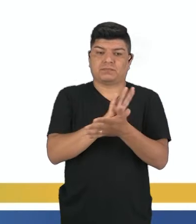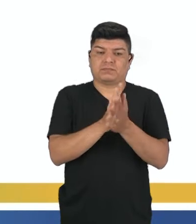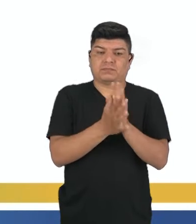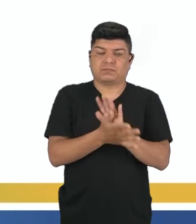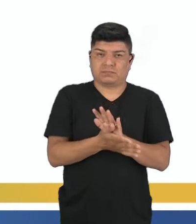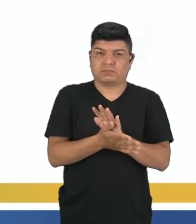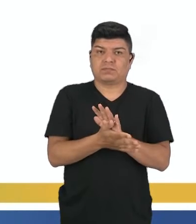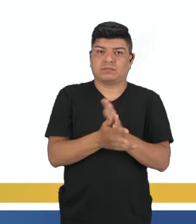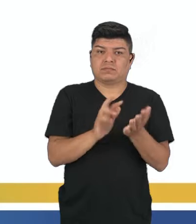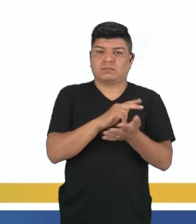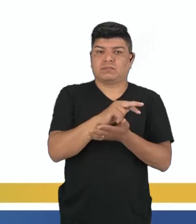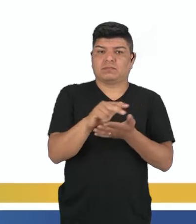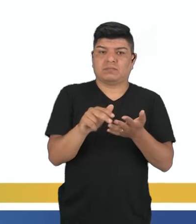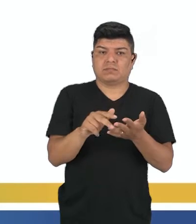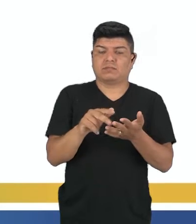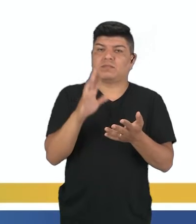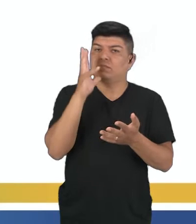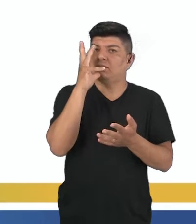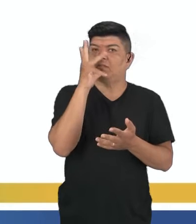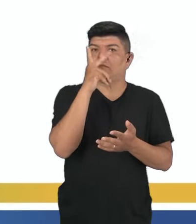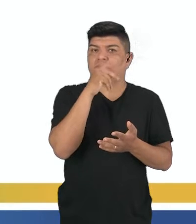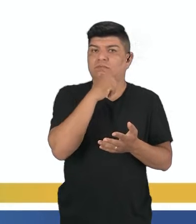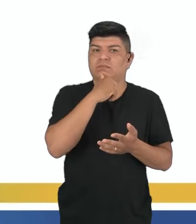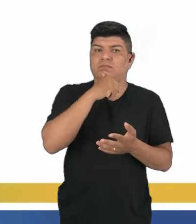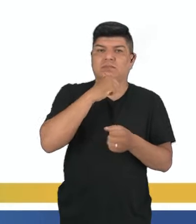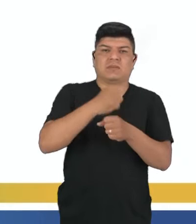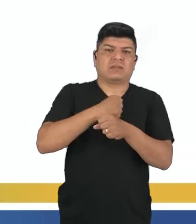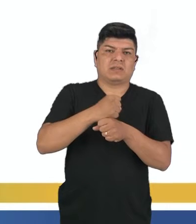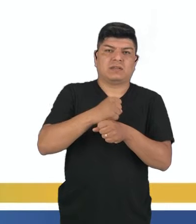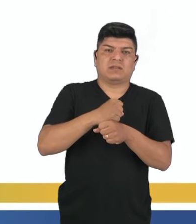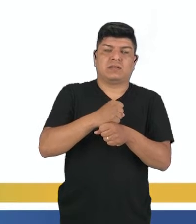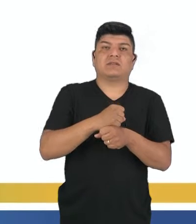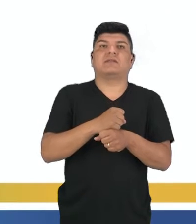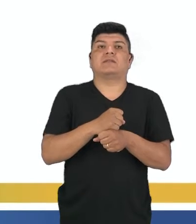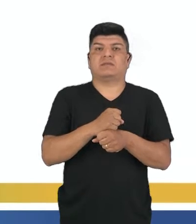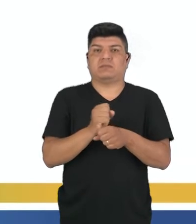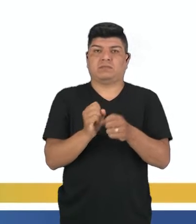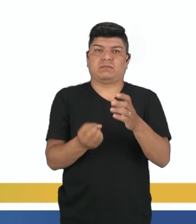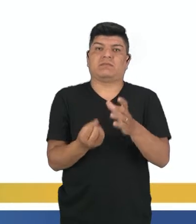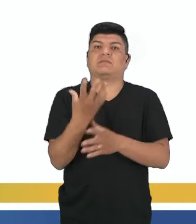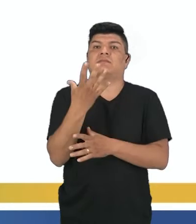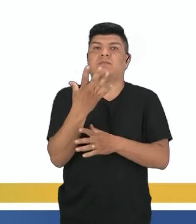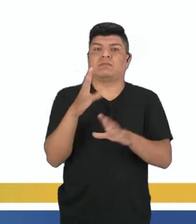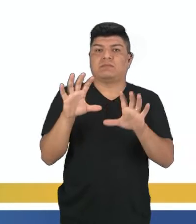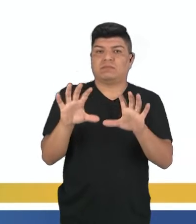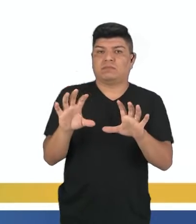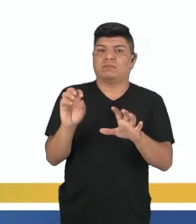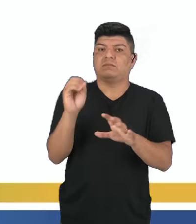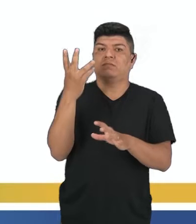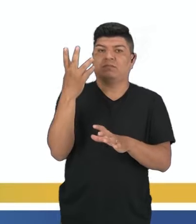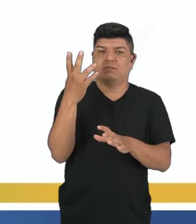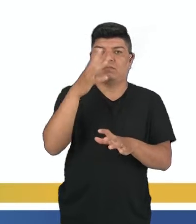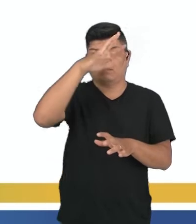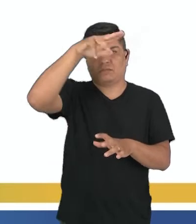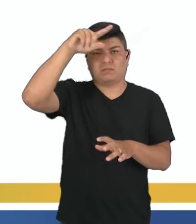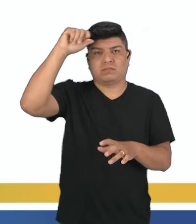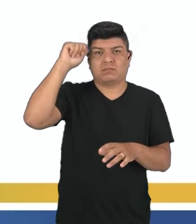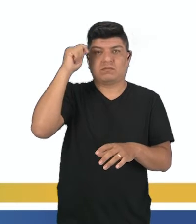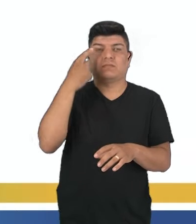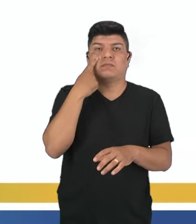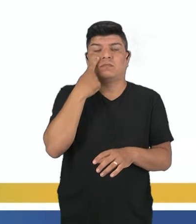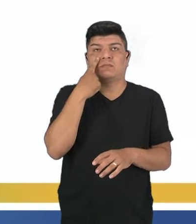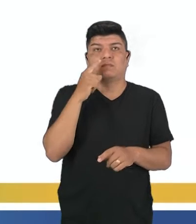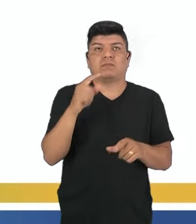destruindo aquela biodiversidade que demorou milênios para ser construída. Assim como aconteceu na Amazônia, nós vimos o